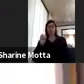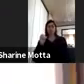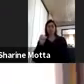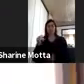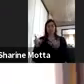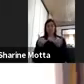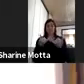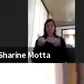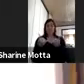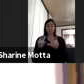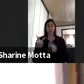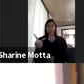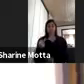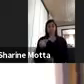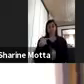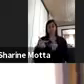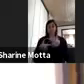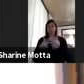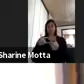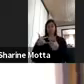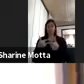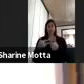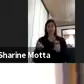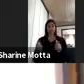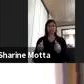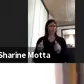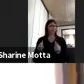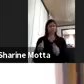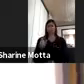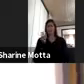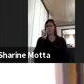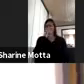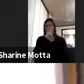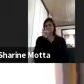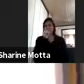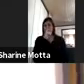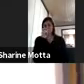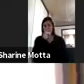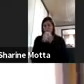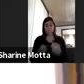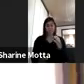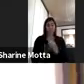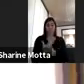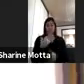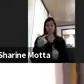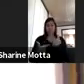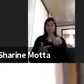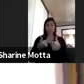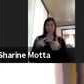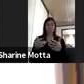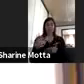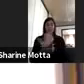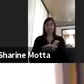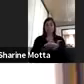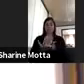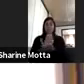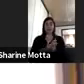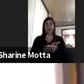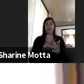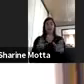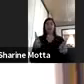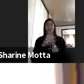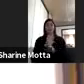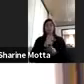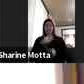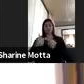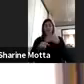fatos mostrando que de 2017 até hoje não foi criado nenhum emprego em razão dessa reforma trabalhista. Não. Todo mundo